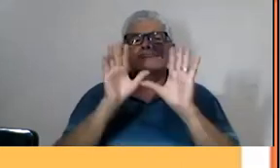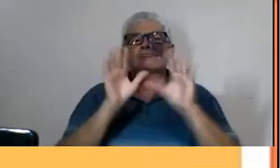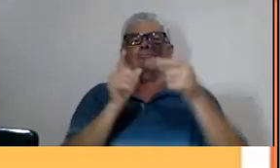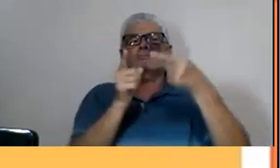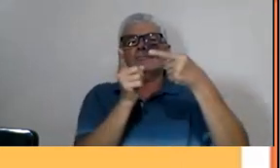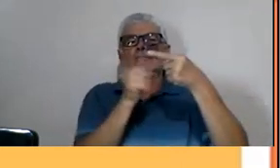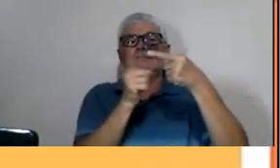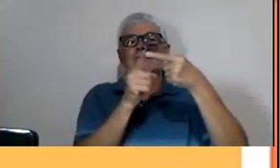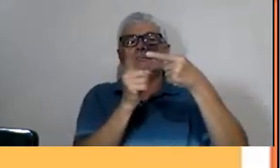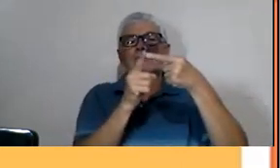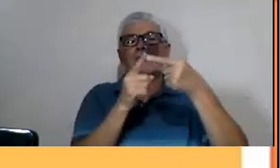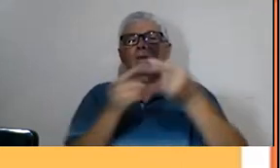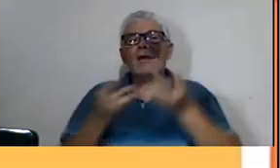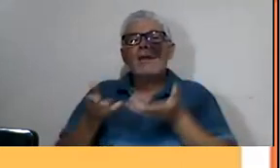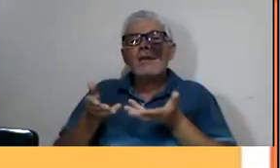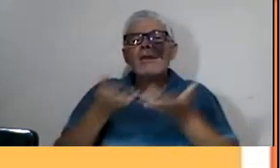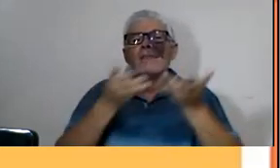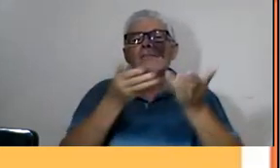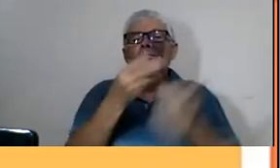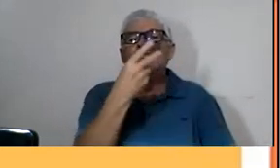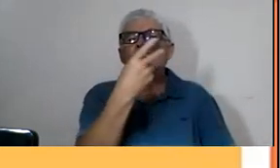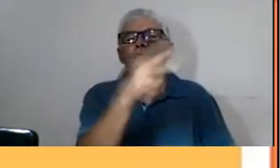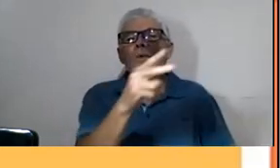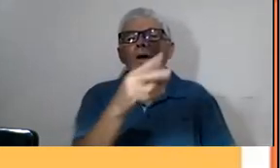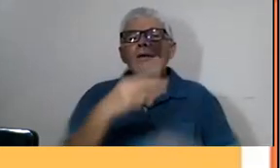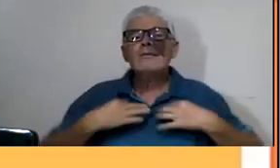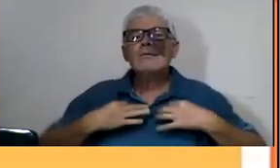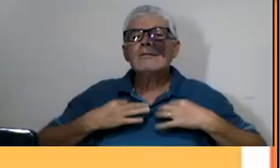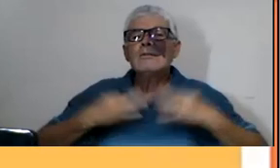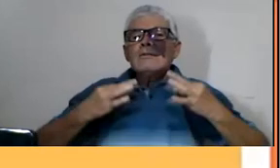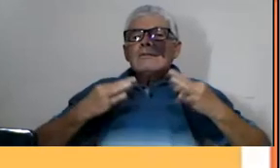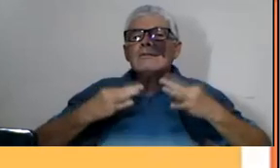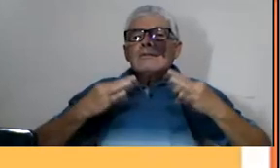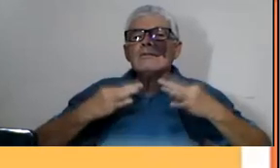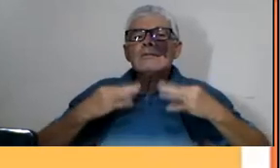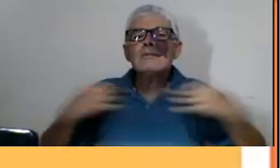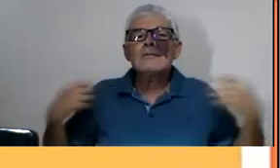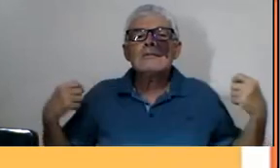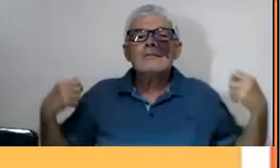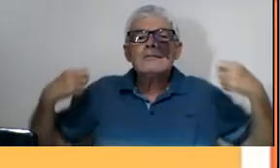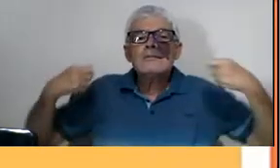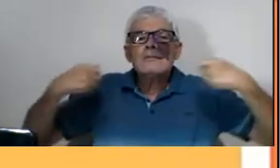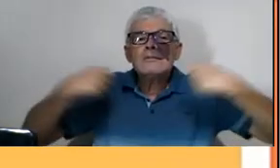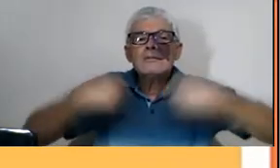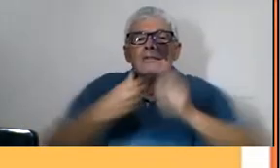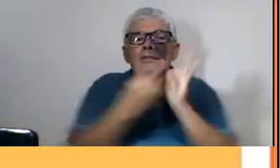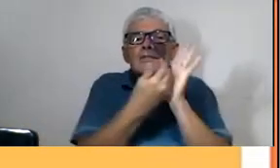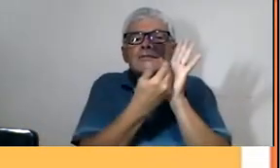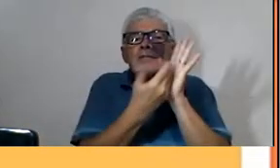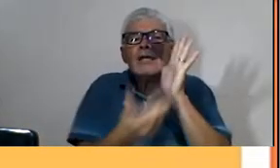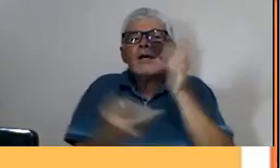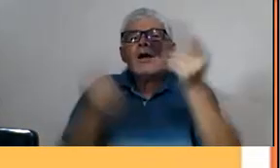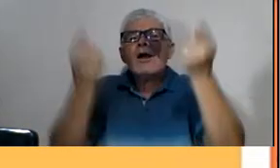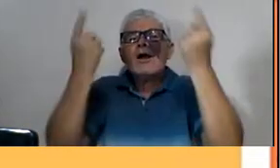provável que o Ageu já era idoso, porque ele afirma ali que ele conheceu a glória do